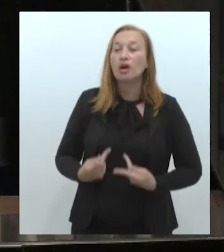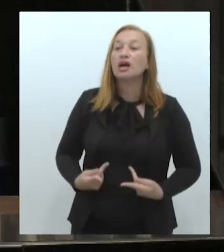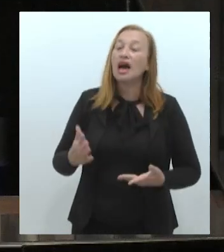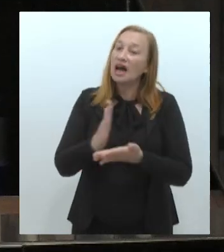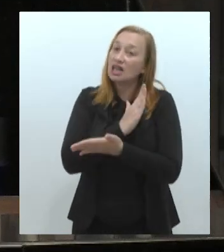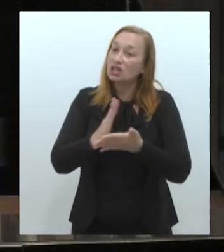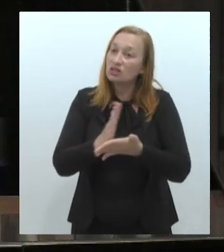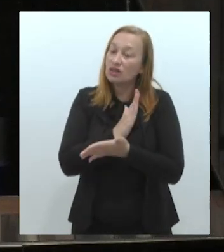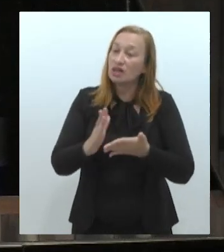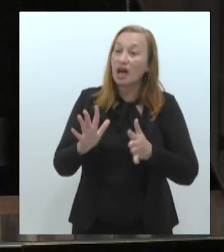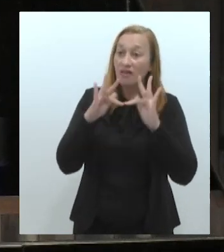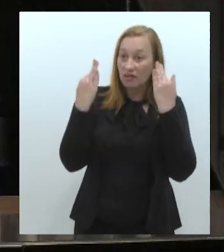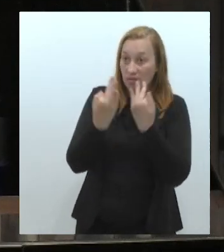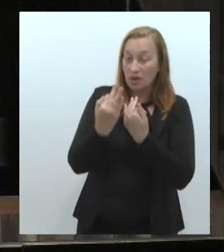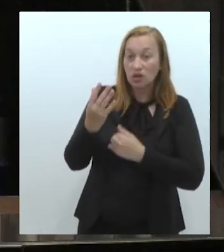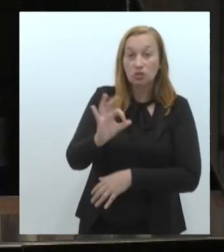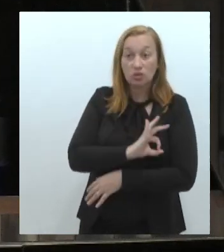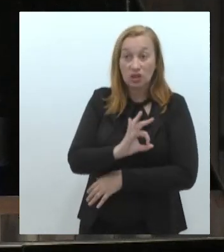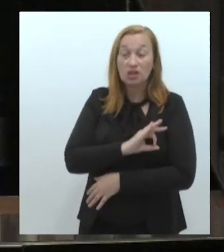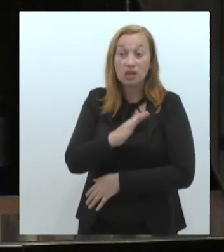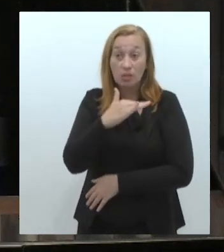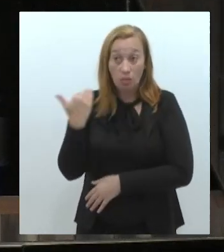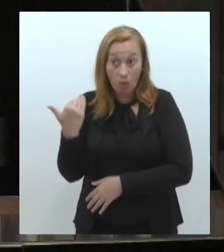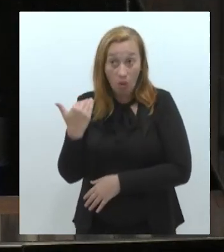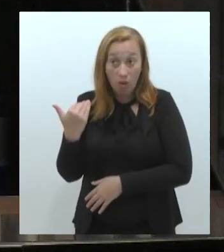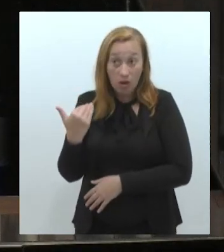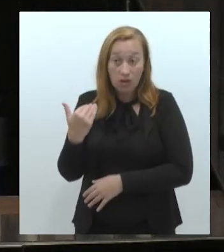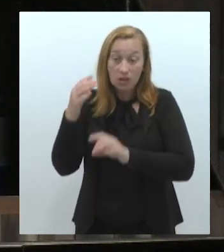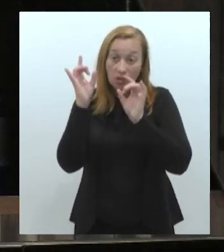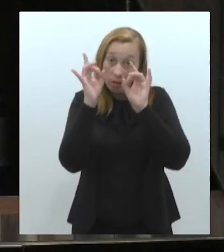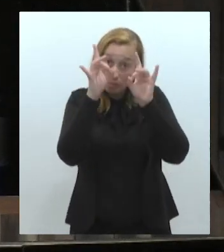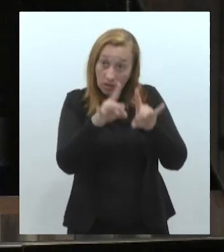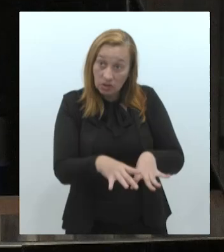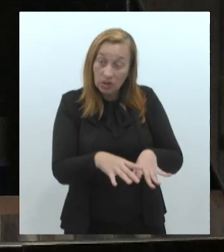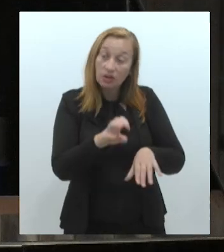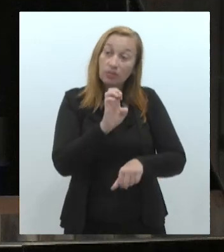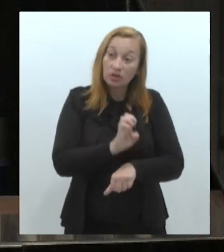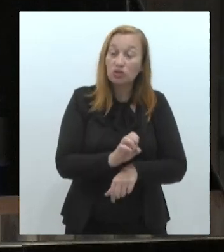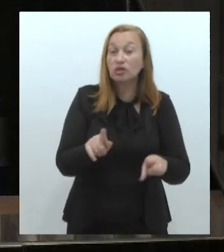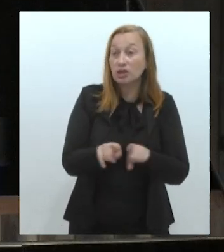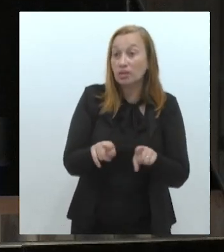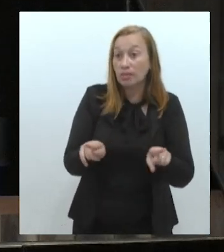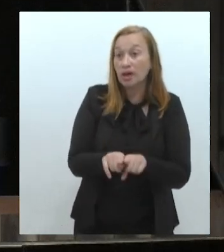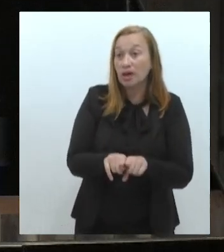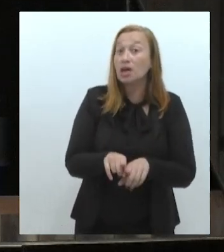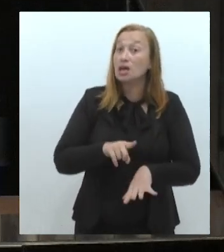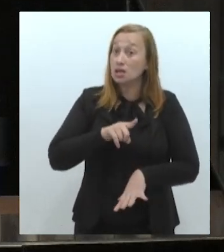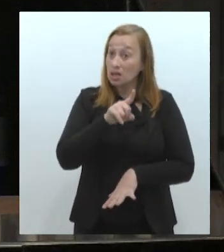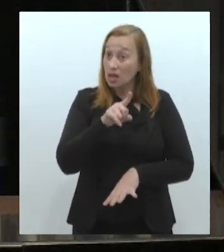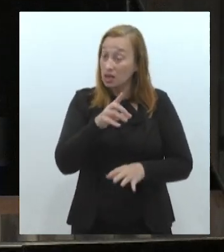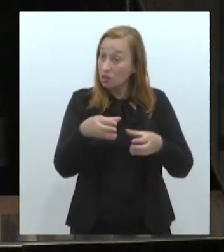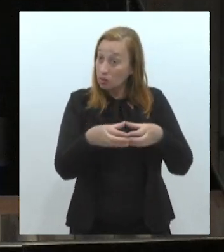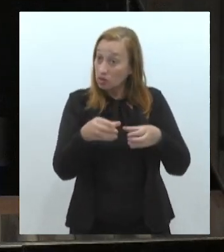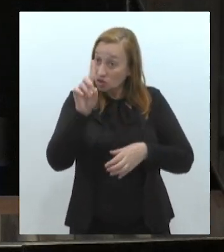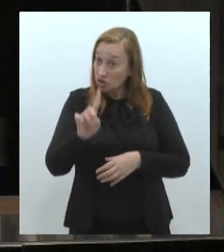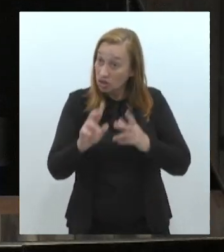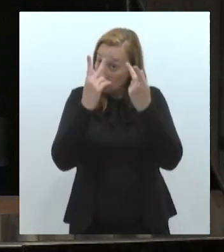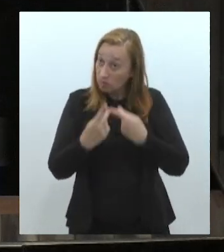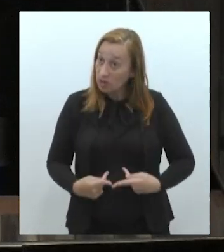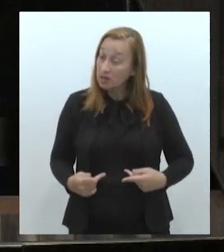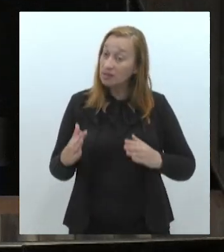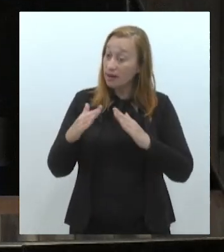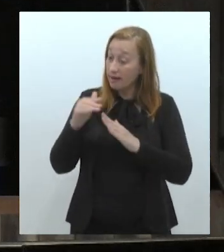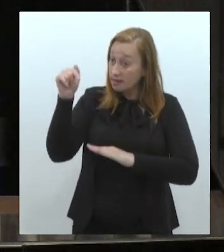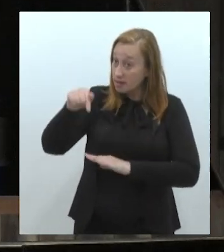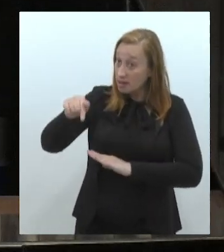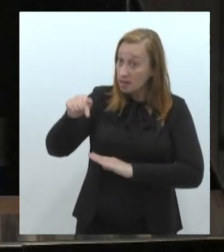dos policiais que morrem em combate são abandonadas pelo Estado também. E é nessa Comissão de Direitos Humanos dessa casa